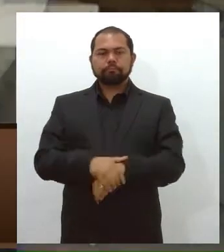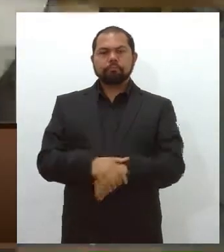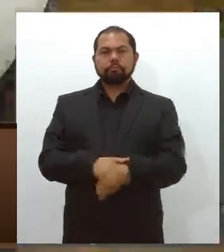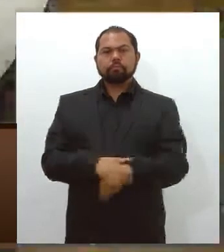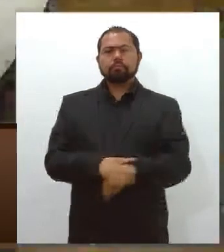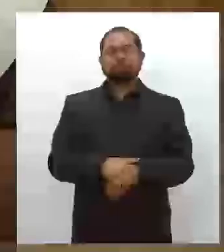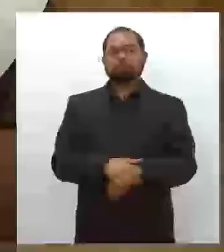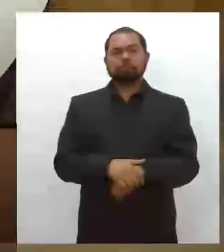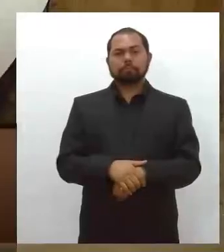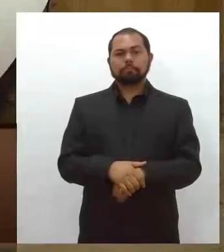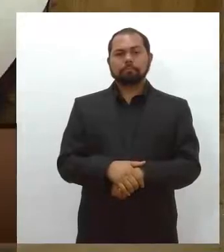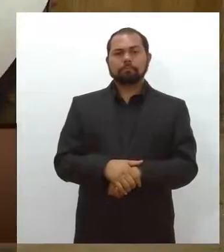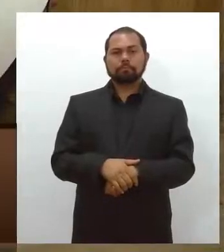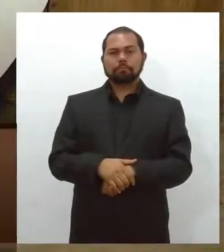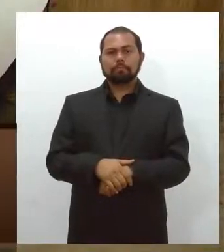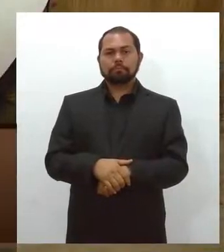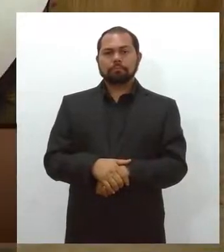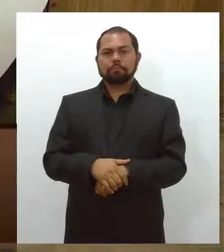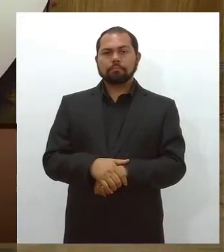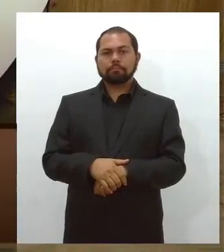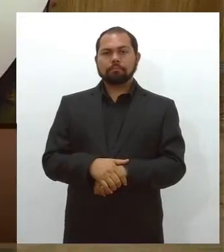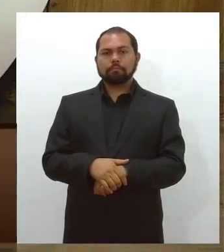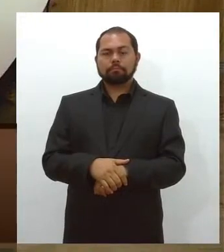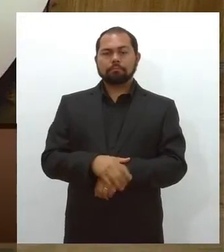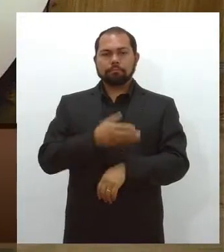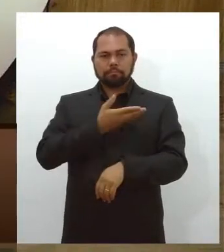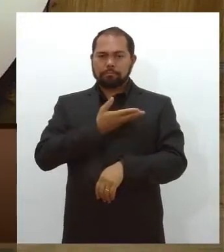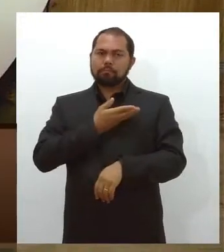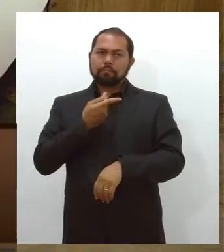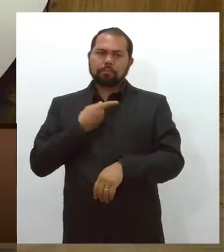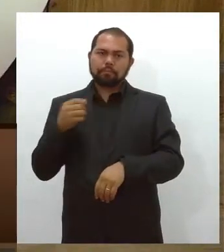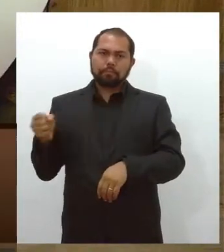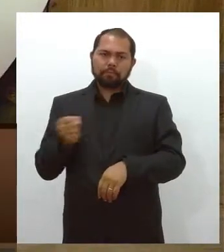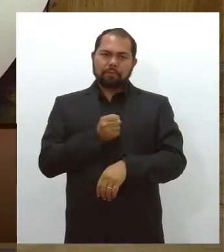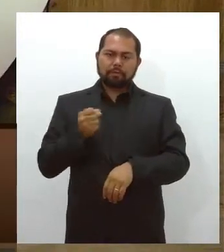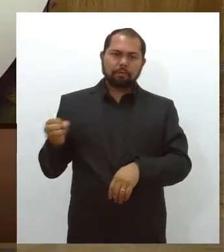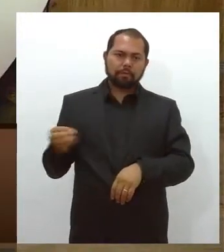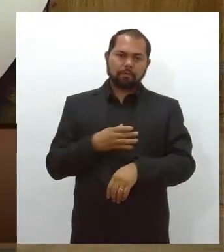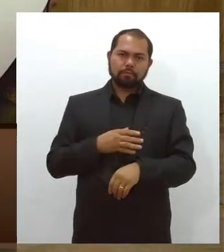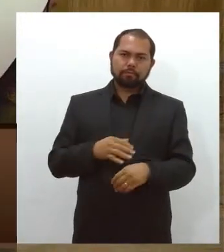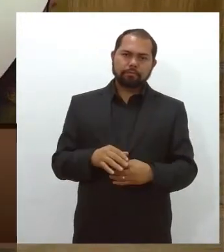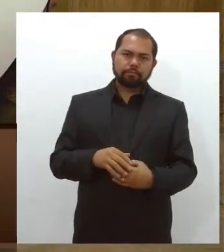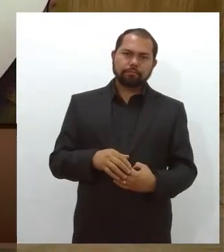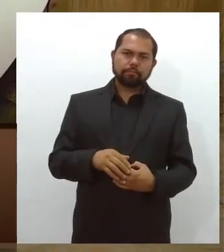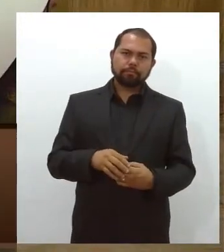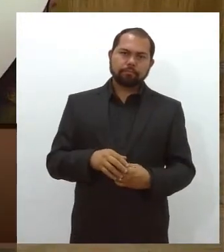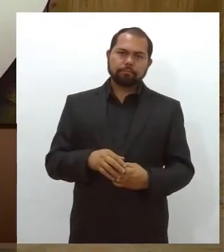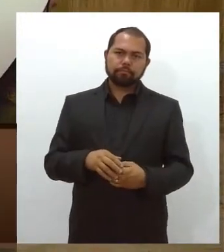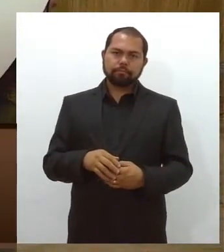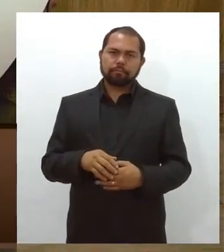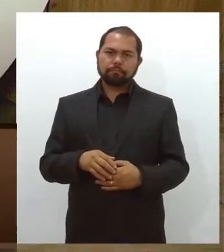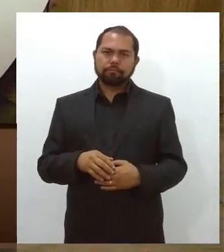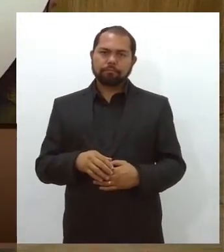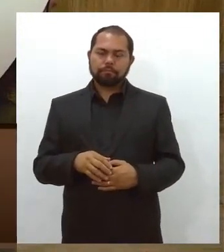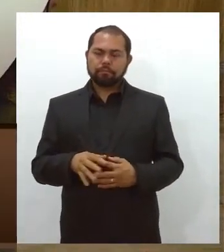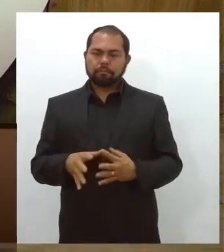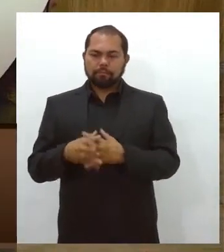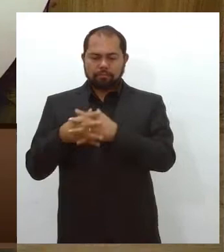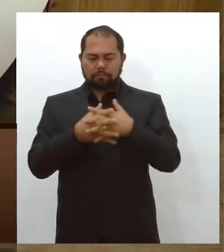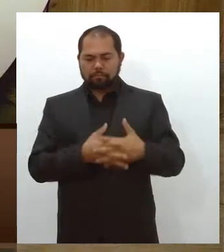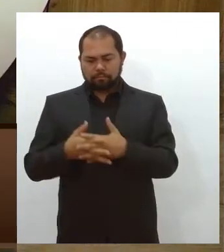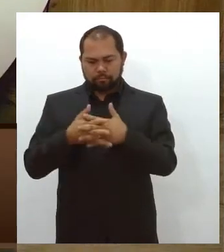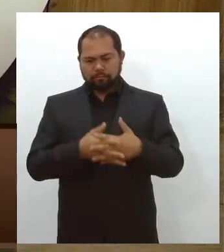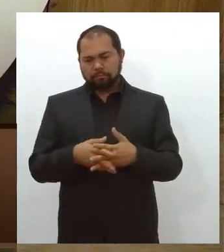O colega Marcos Borges trazendo as novidades, essas lacrações e transporte das urnas eletrônicas aqui do